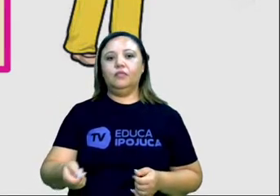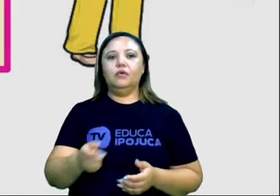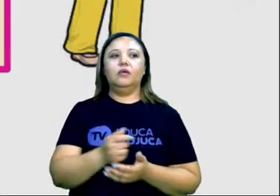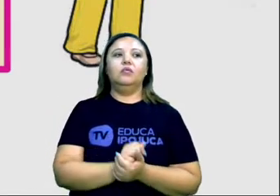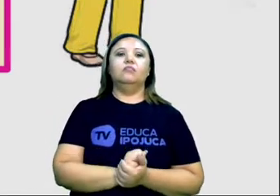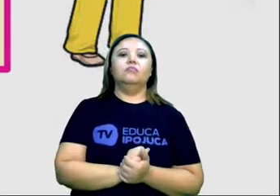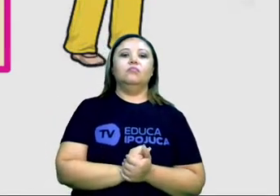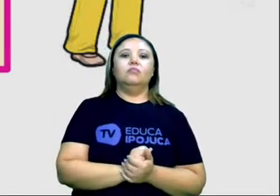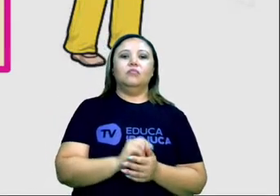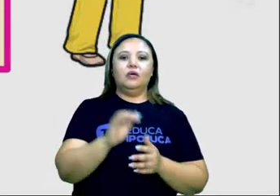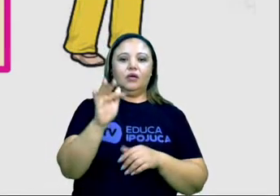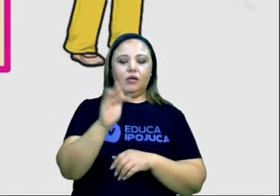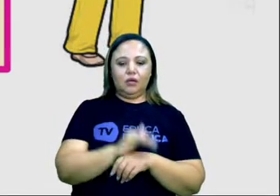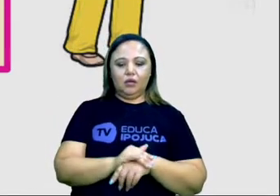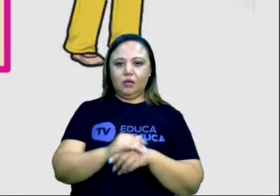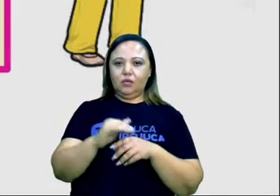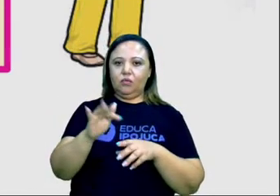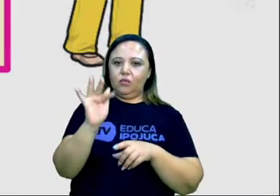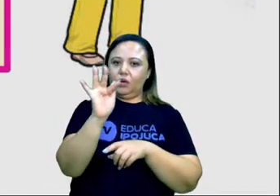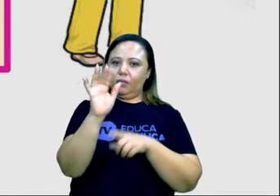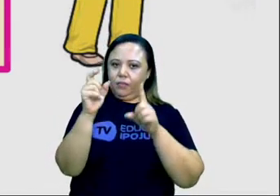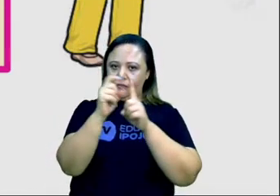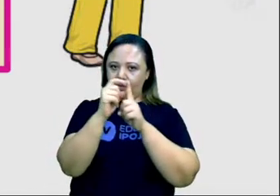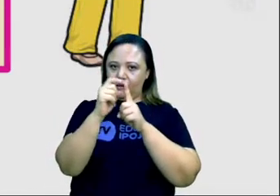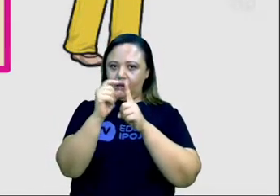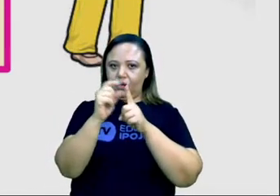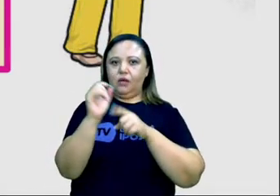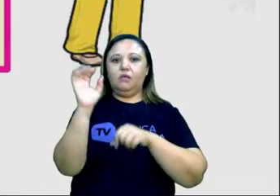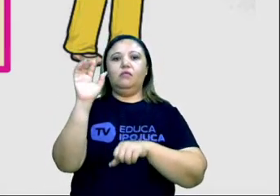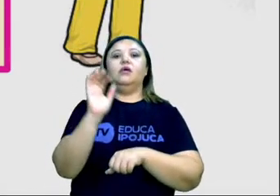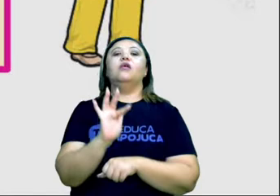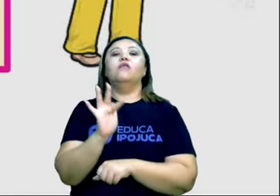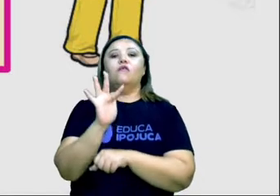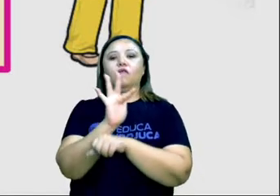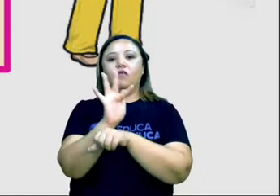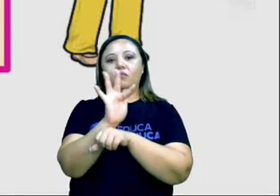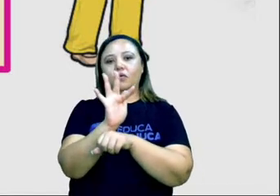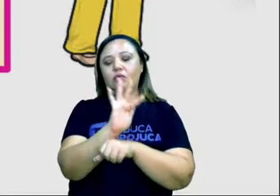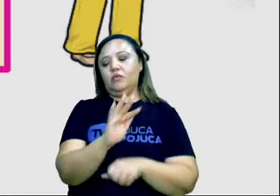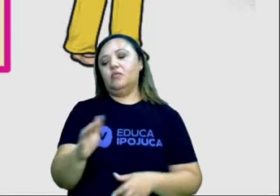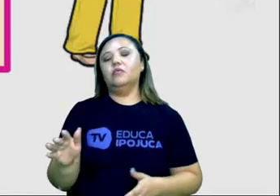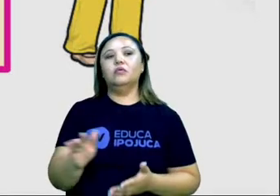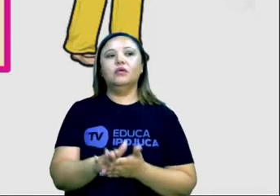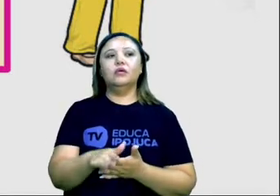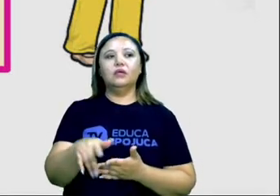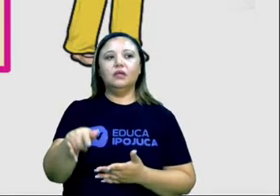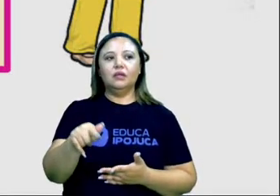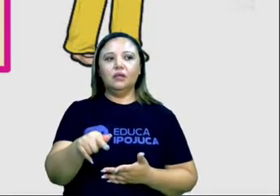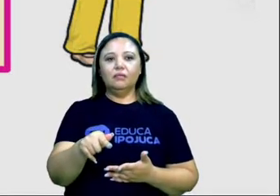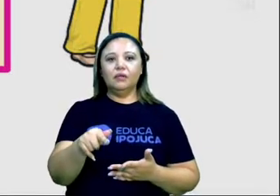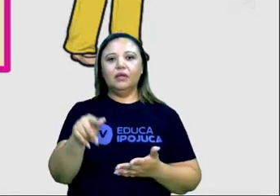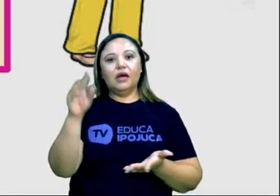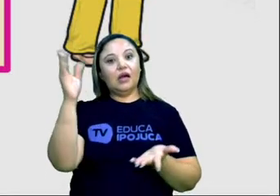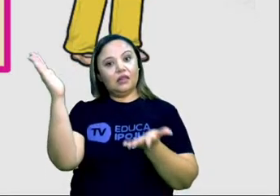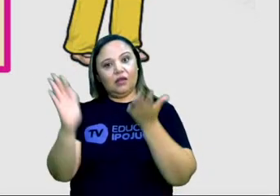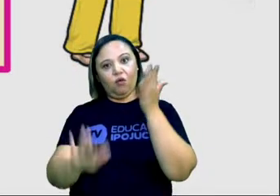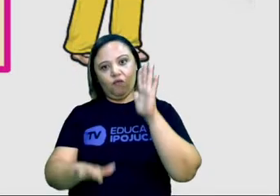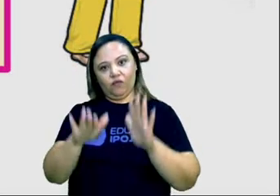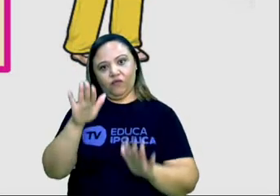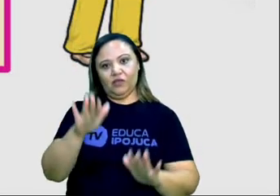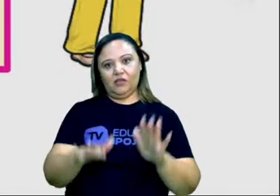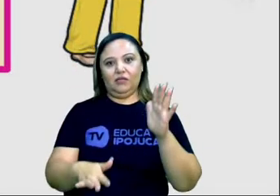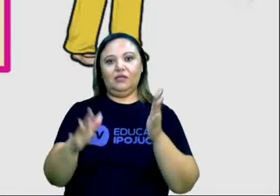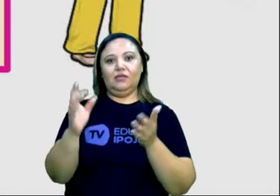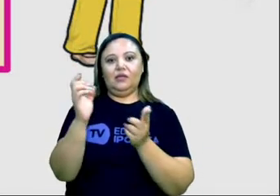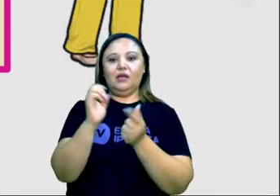falácia formal que ocorre quando se conclui que uma declaração condicional ela vem a ser verdadeira e o